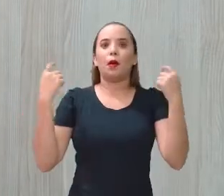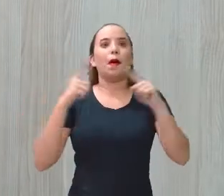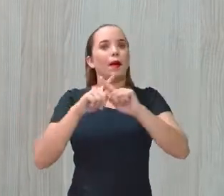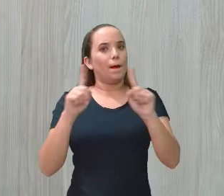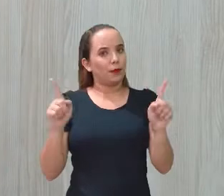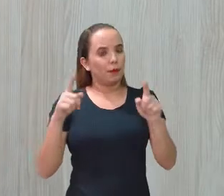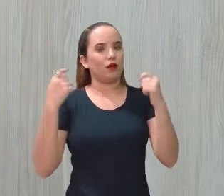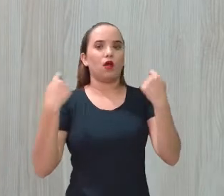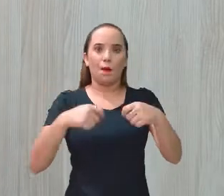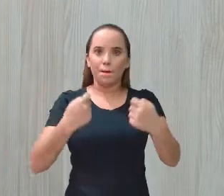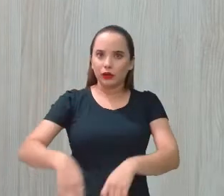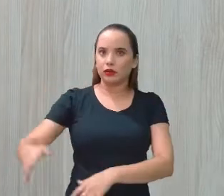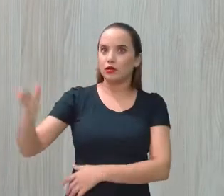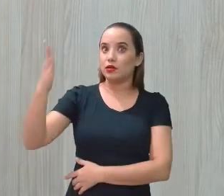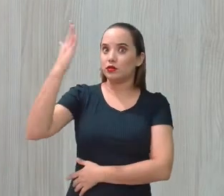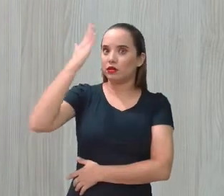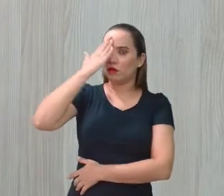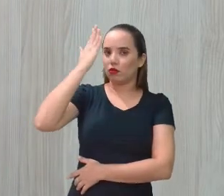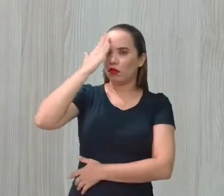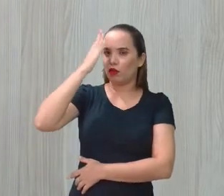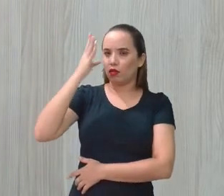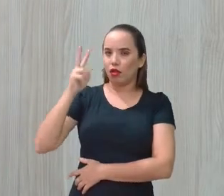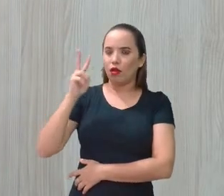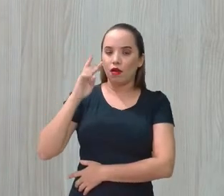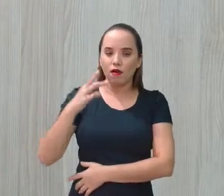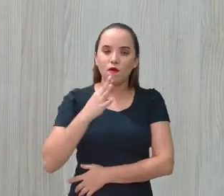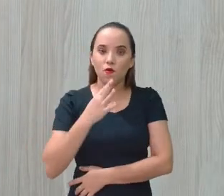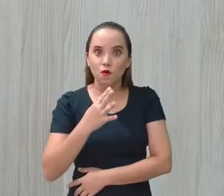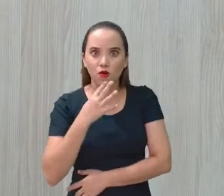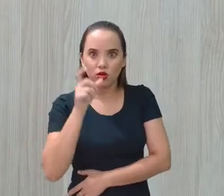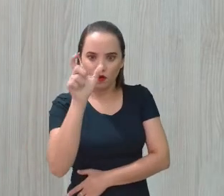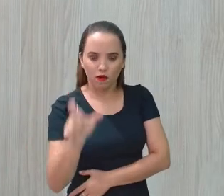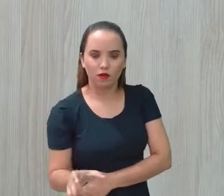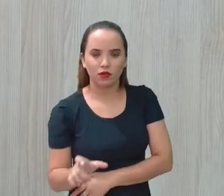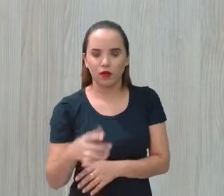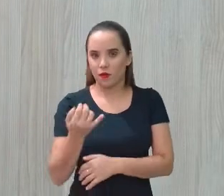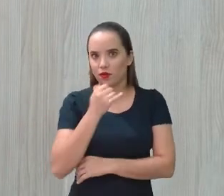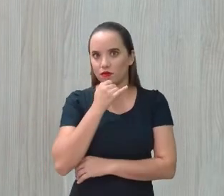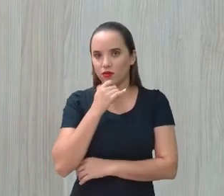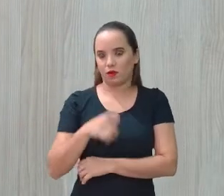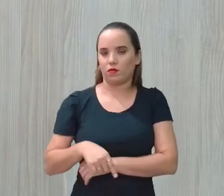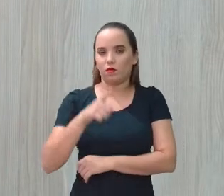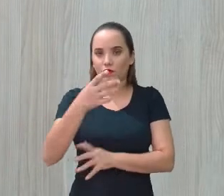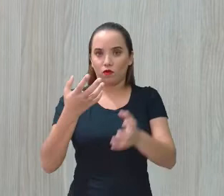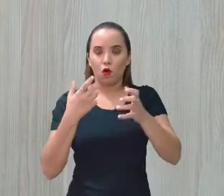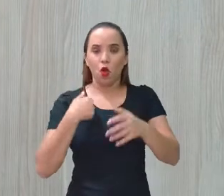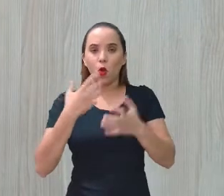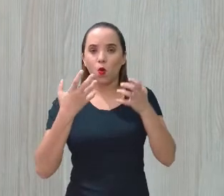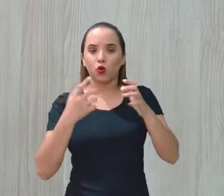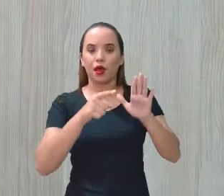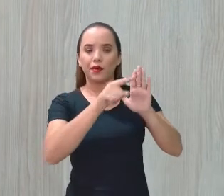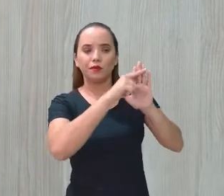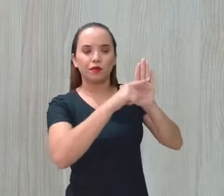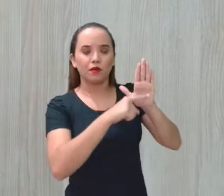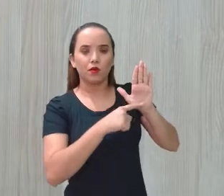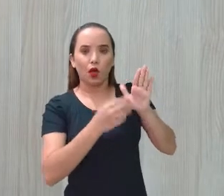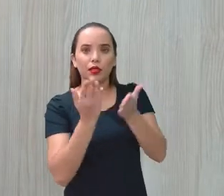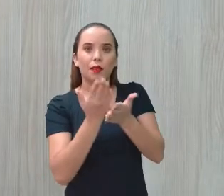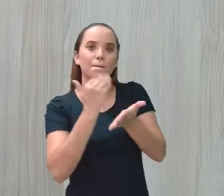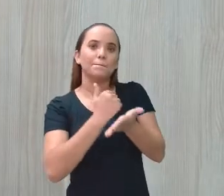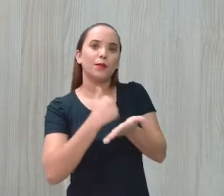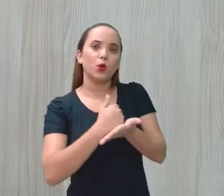identificar. Se eu pedir para vocês escreverem uma receita de bolo, vocês vão saber fazer, vocês Muito vão bem. saber